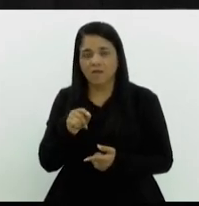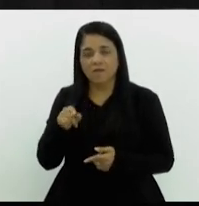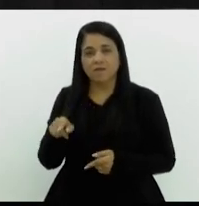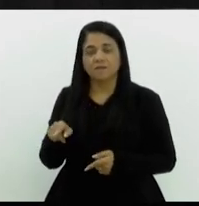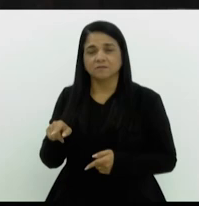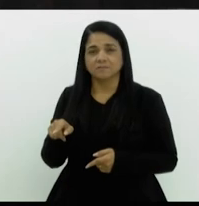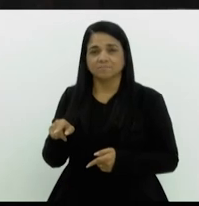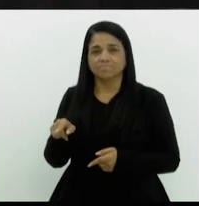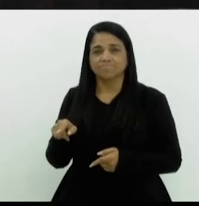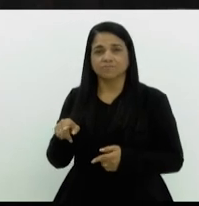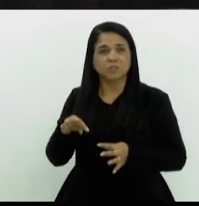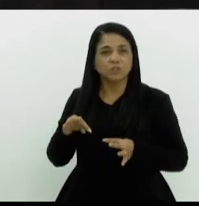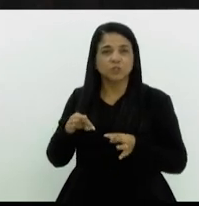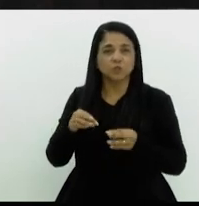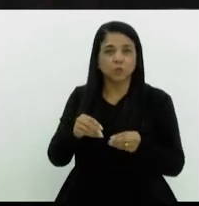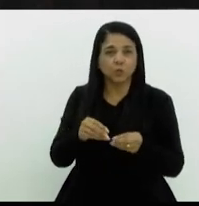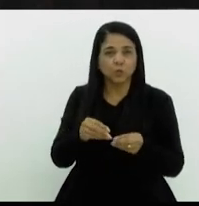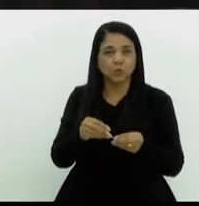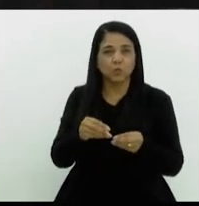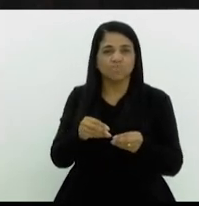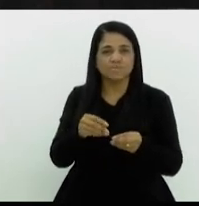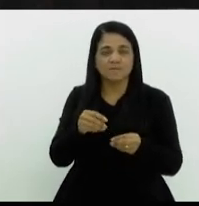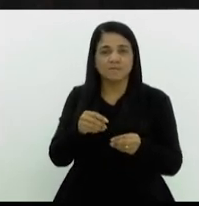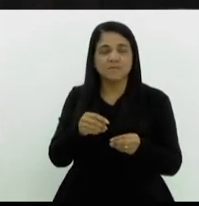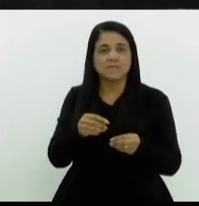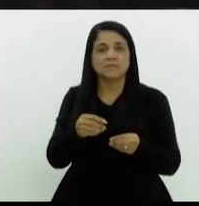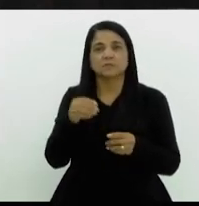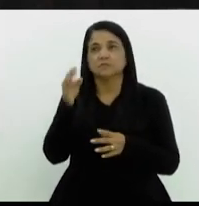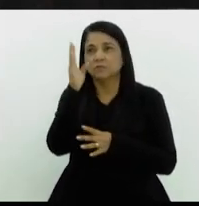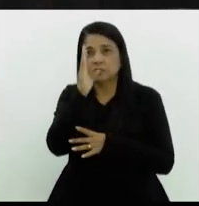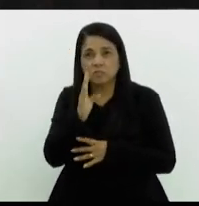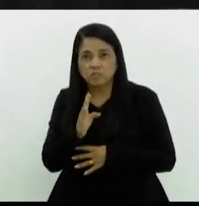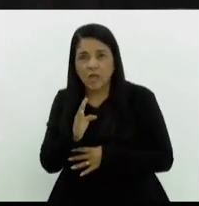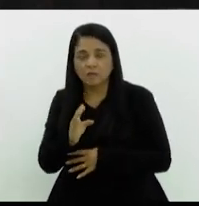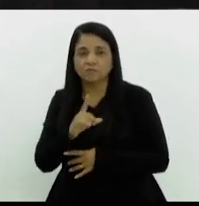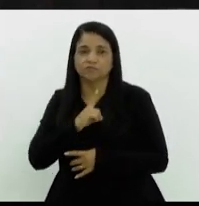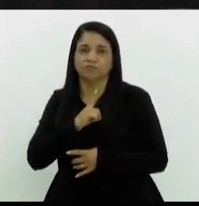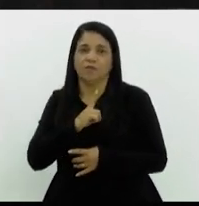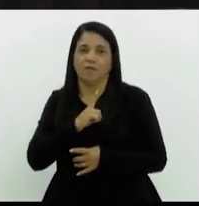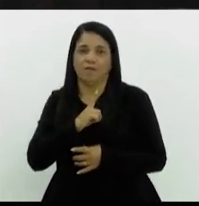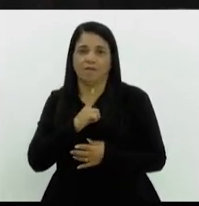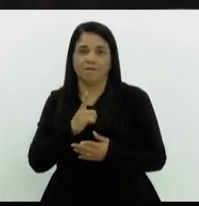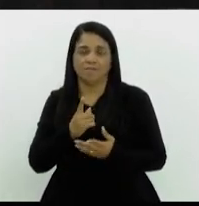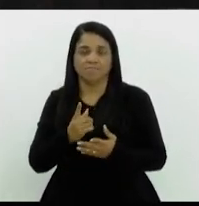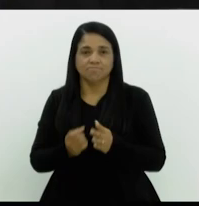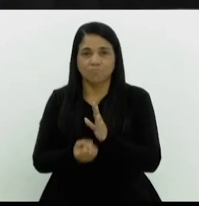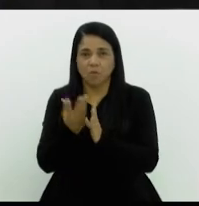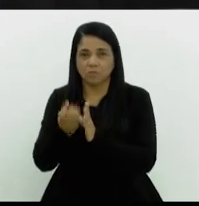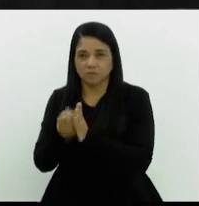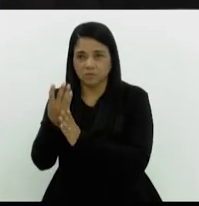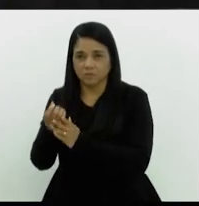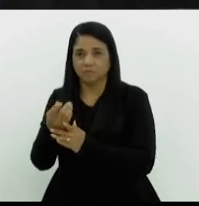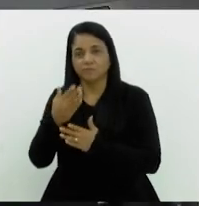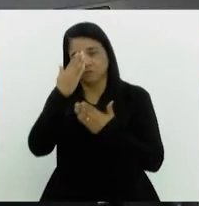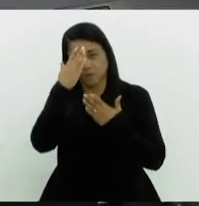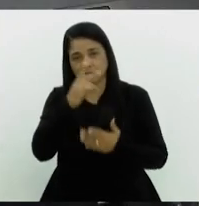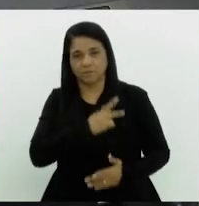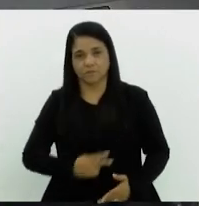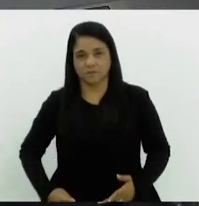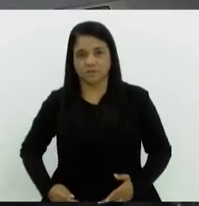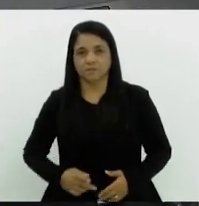se locupletam de tudo que os estados brasileiros produzem. Muito obrigado, senhor presidente.